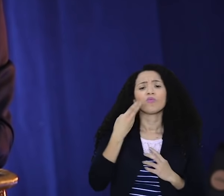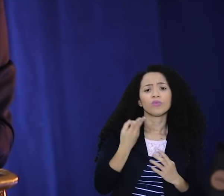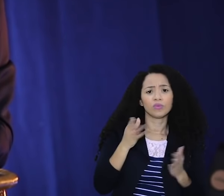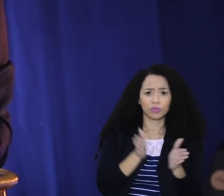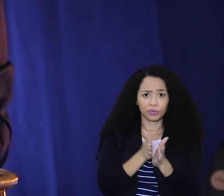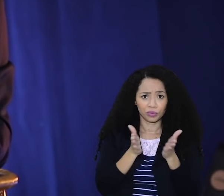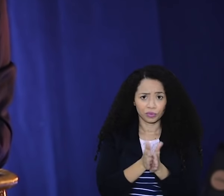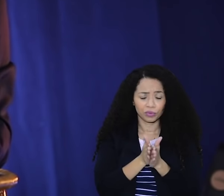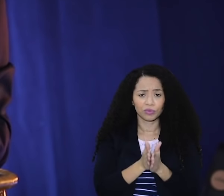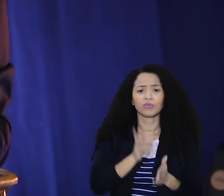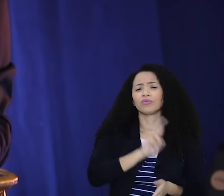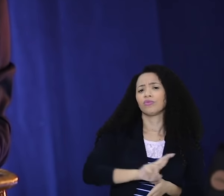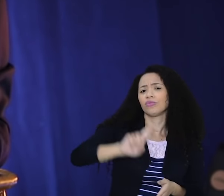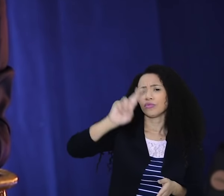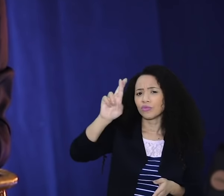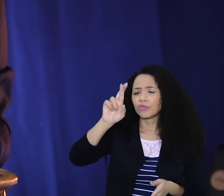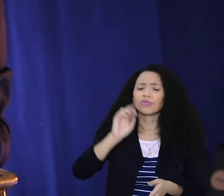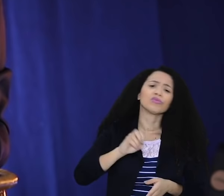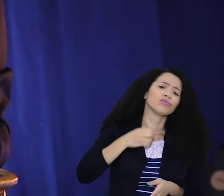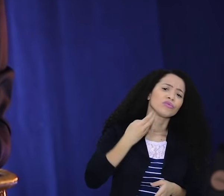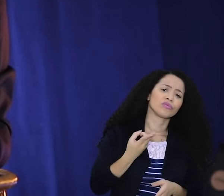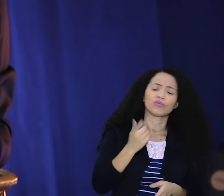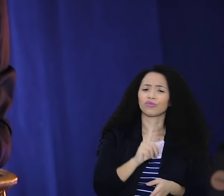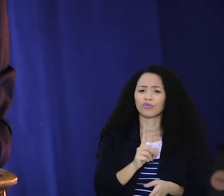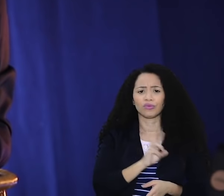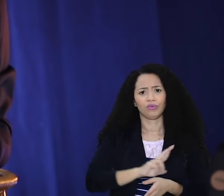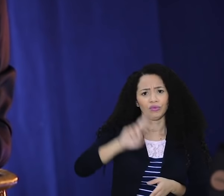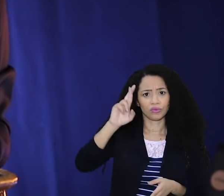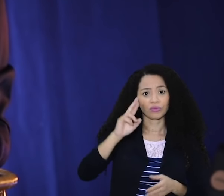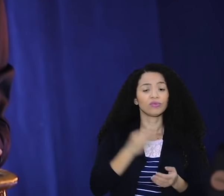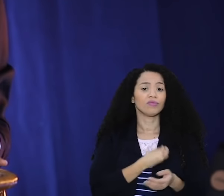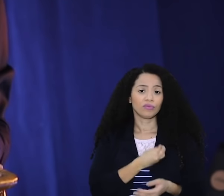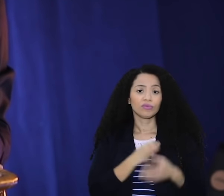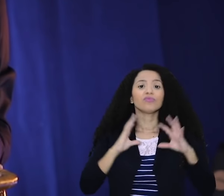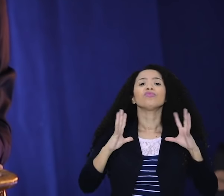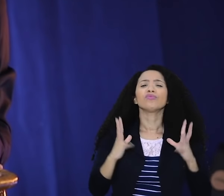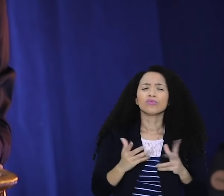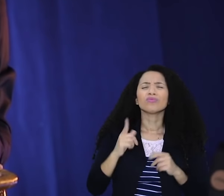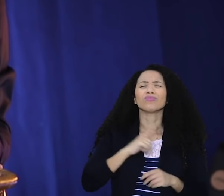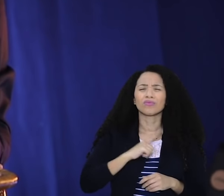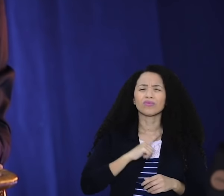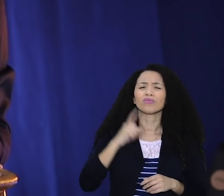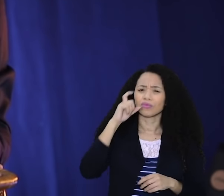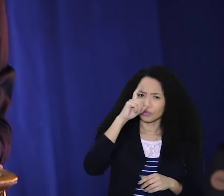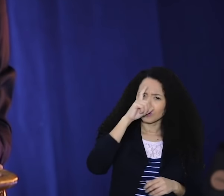pobres, religiosos ou não religiosos, a vida de todos passa por